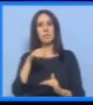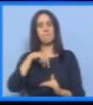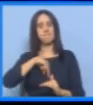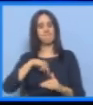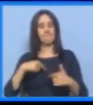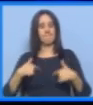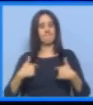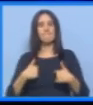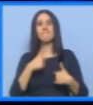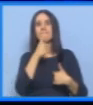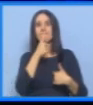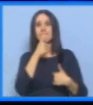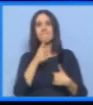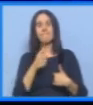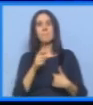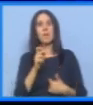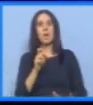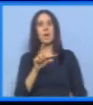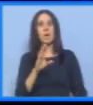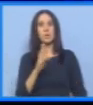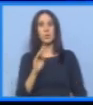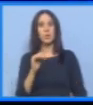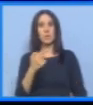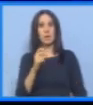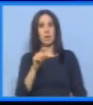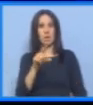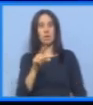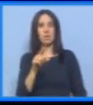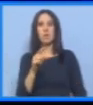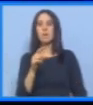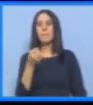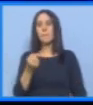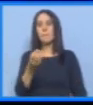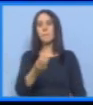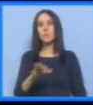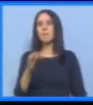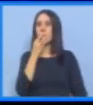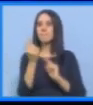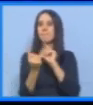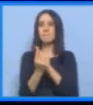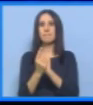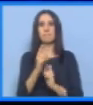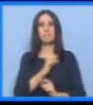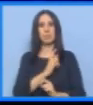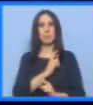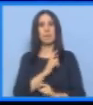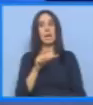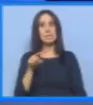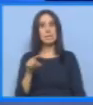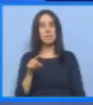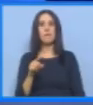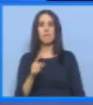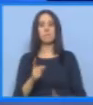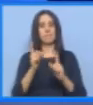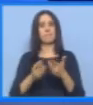ele ir a Aljustrel falar pessoalmente com os pastorinhos. E esse foi o